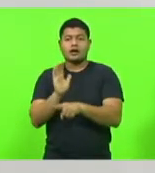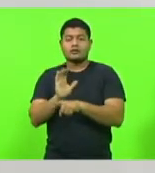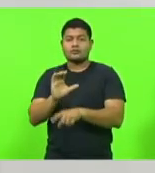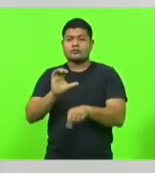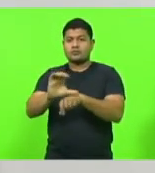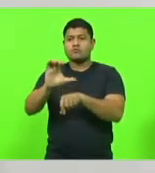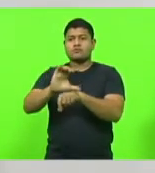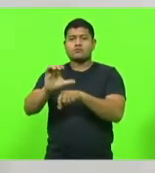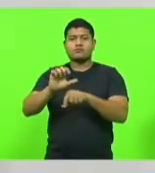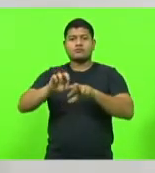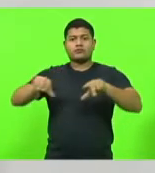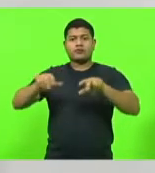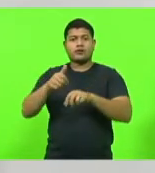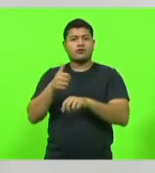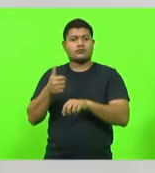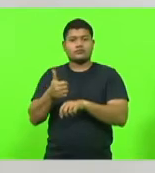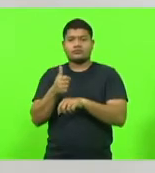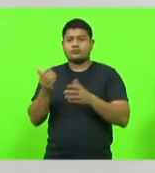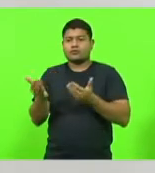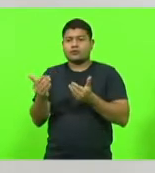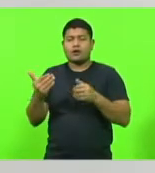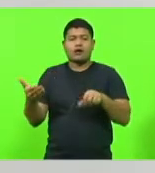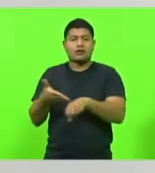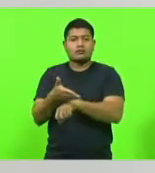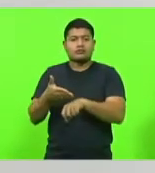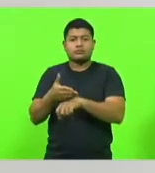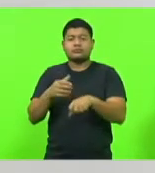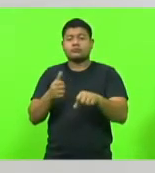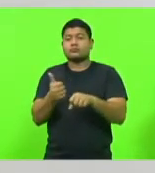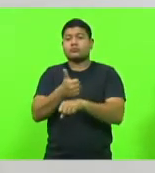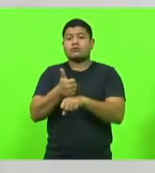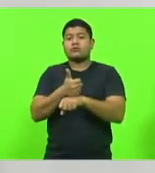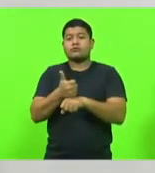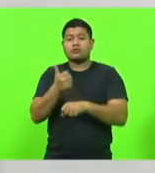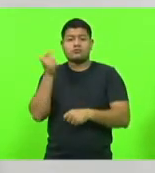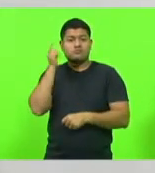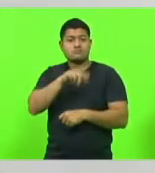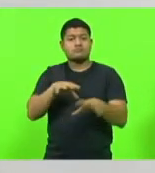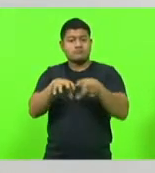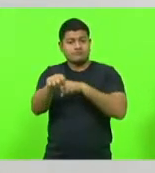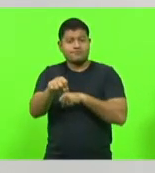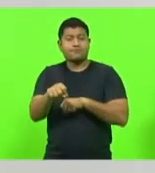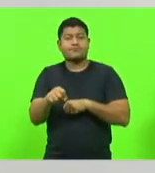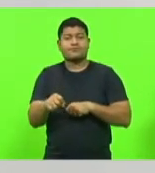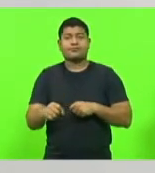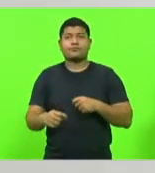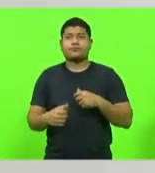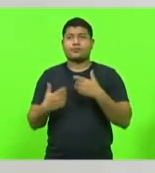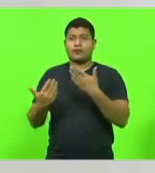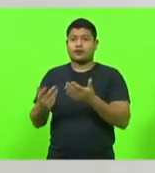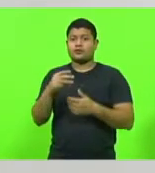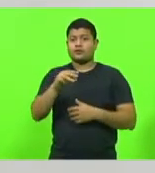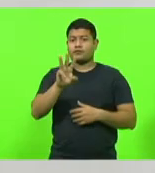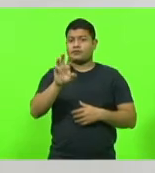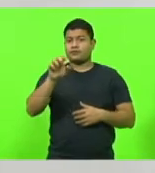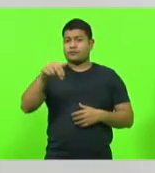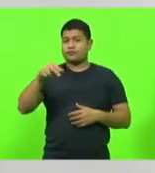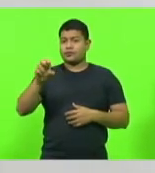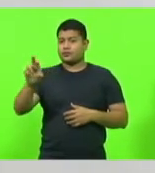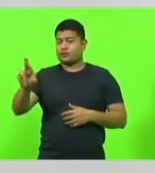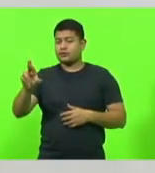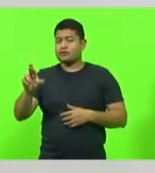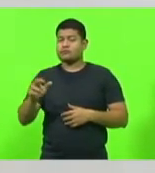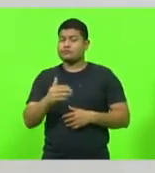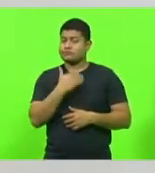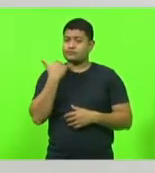carreira profissional por meio de cursos técnicos. Werner Vogt, que faleceu em 2016, era